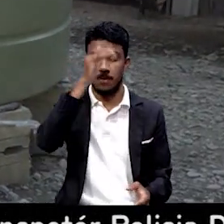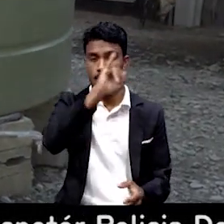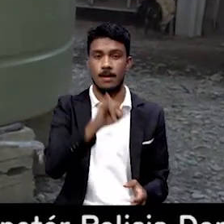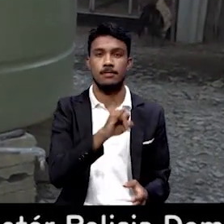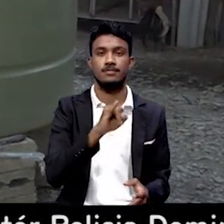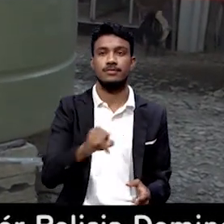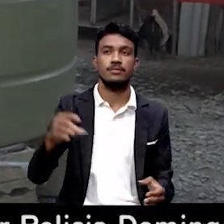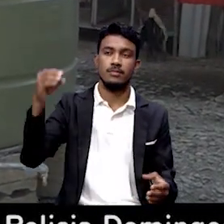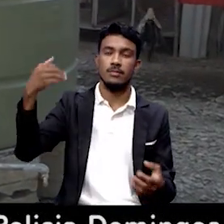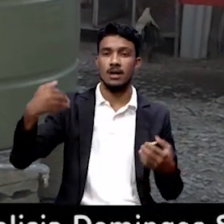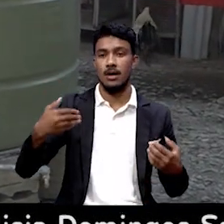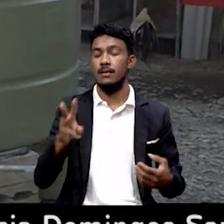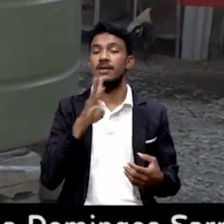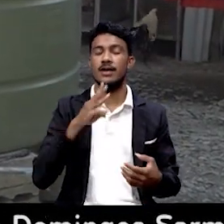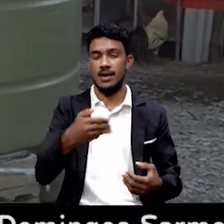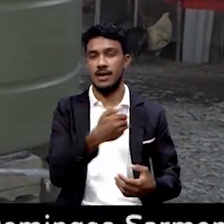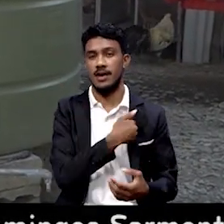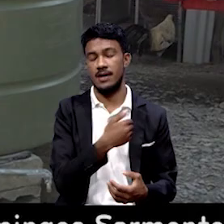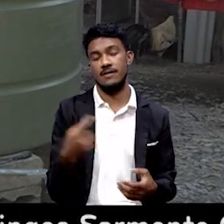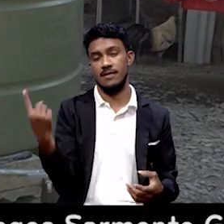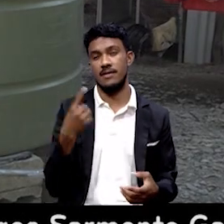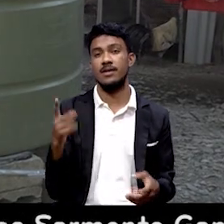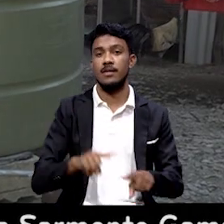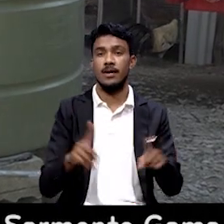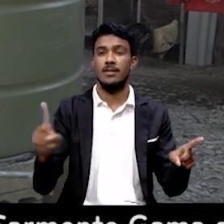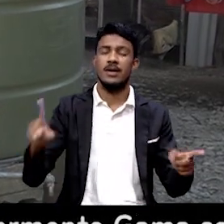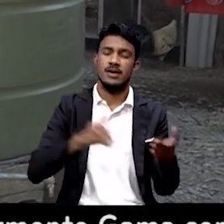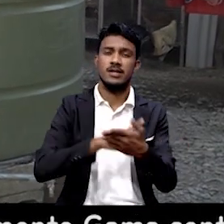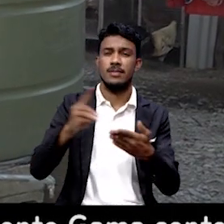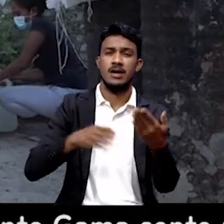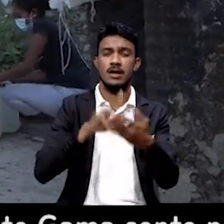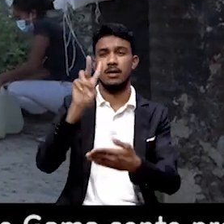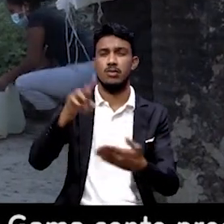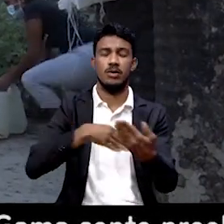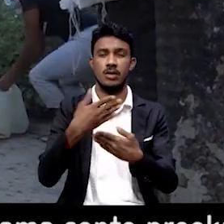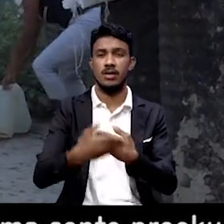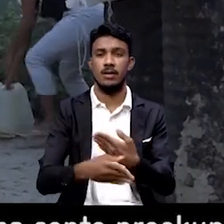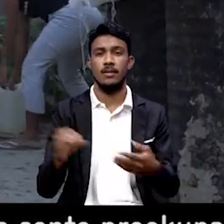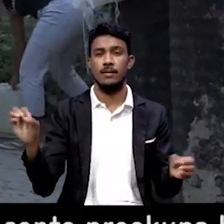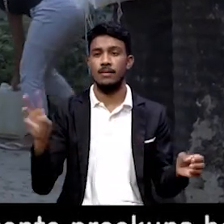começa mais, mas ali eu falo agora semana, bem semana agora, né? Bem, mais, né?